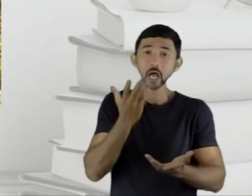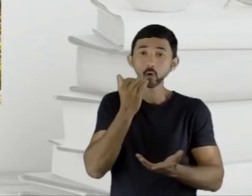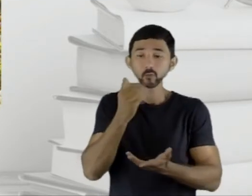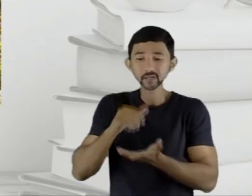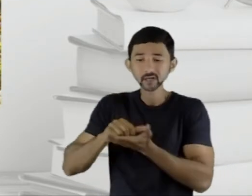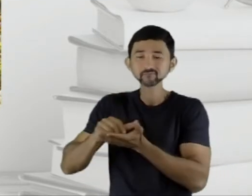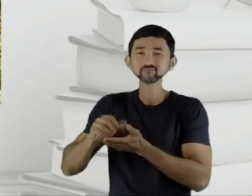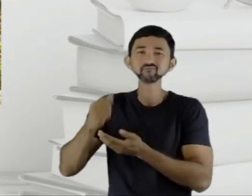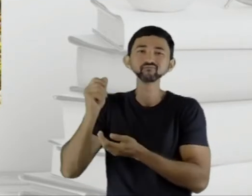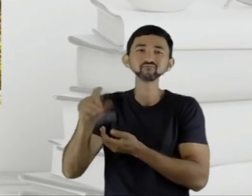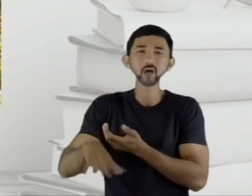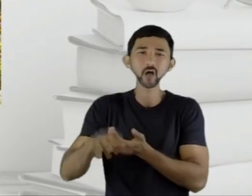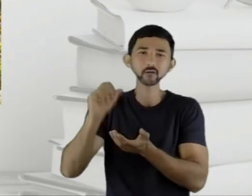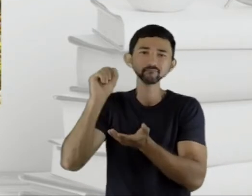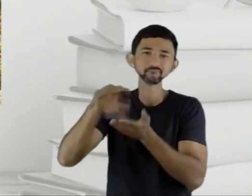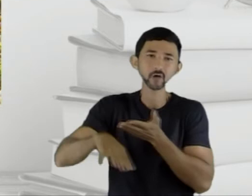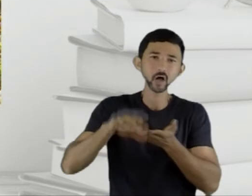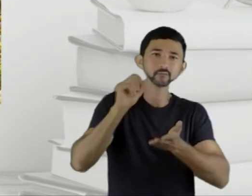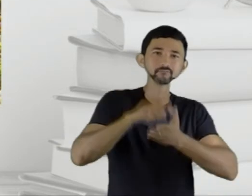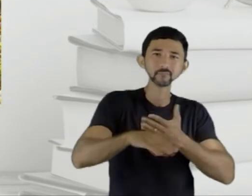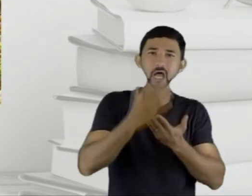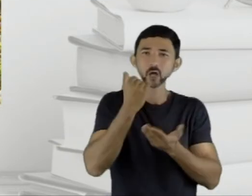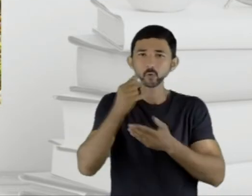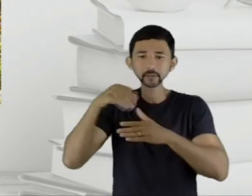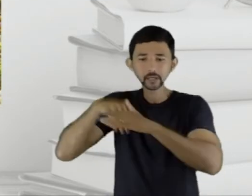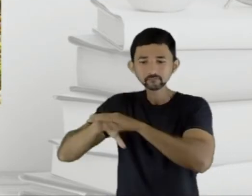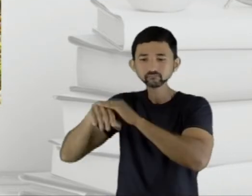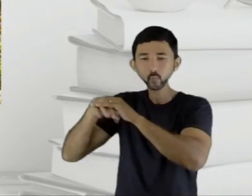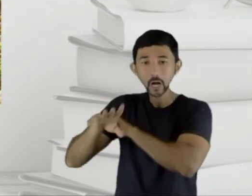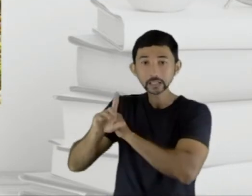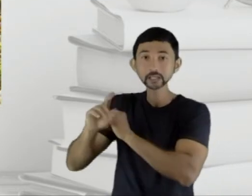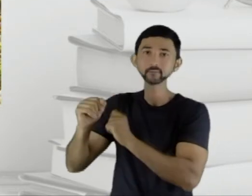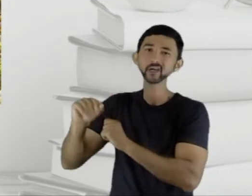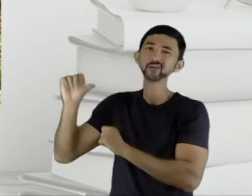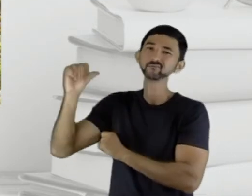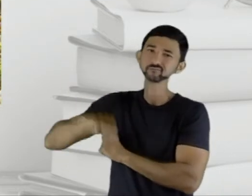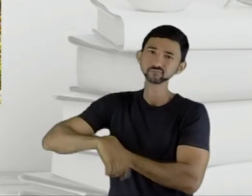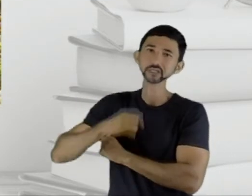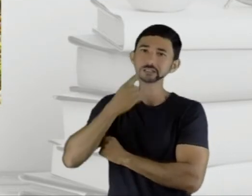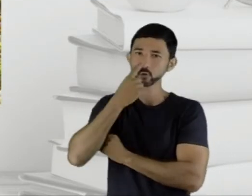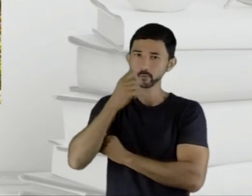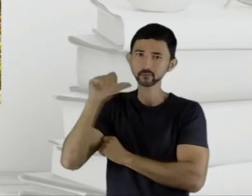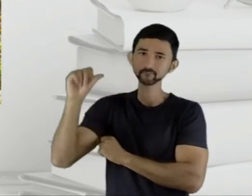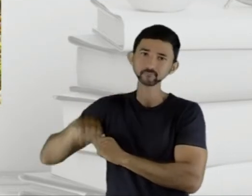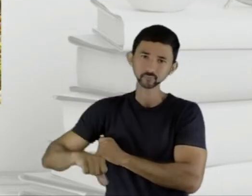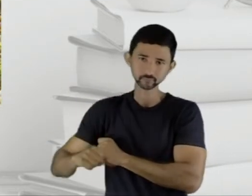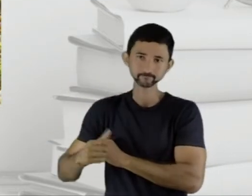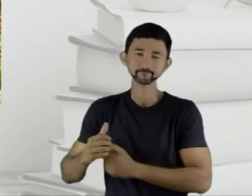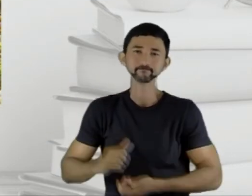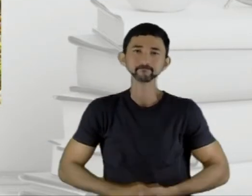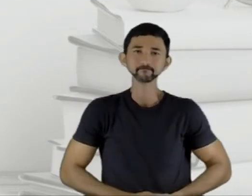estragados. Tá? Foram sendo estocados e estragaram mesmo, dando prejuízo para quem produzia.